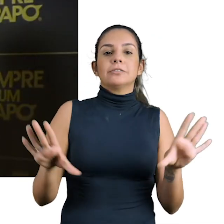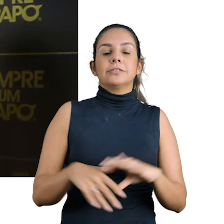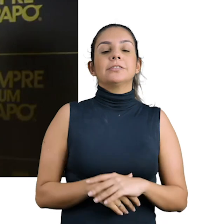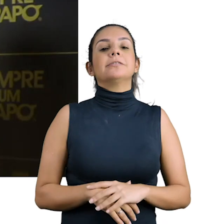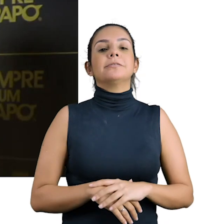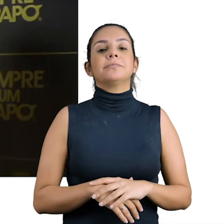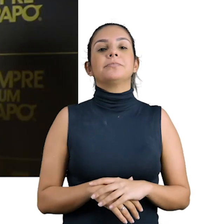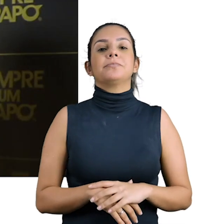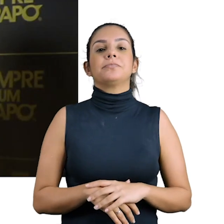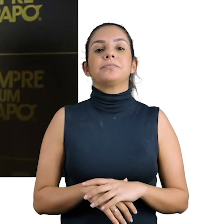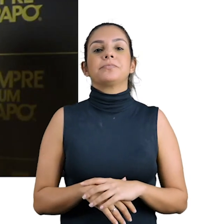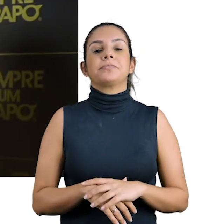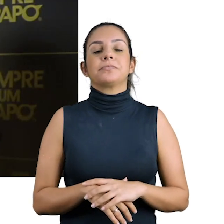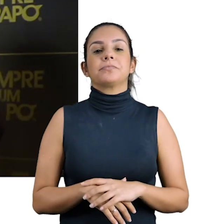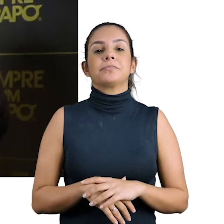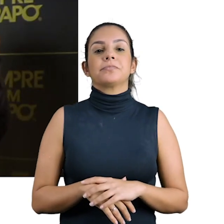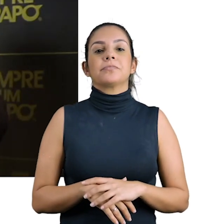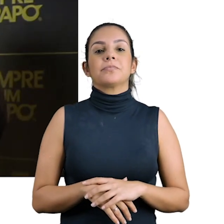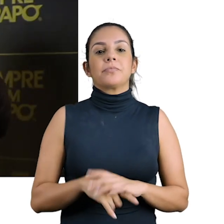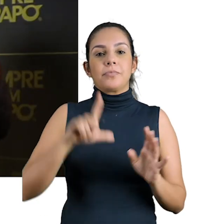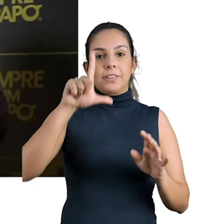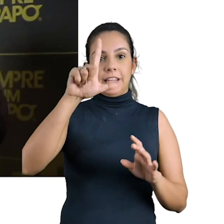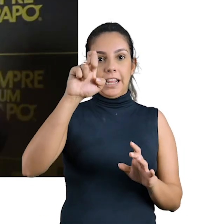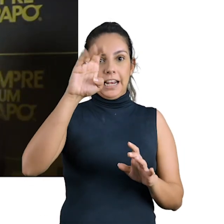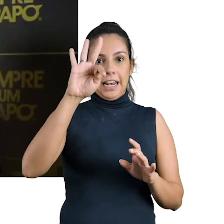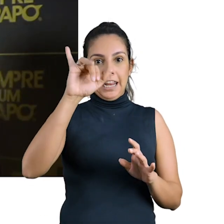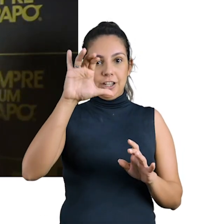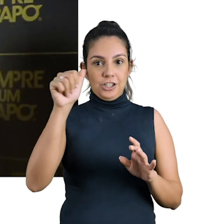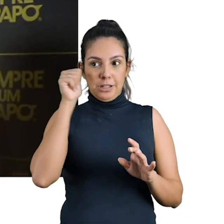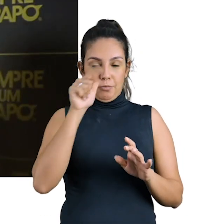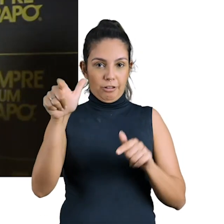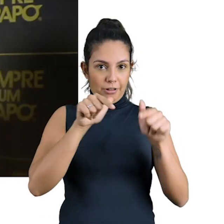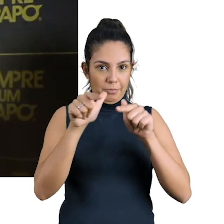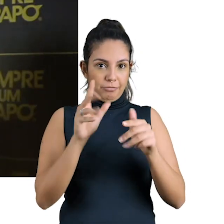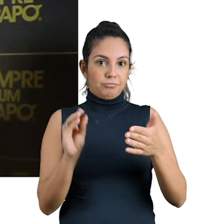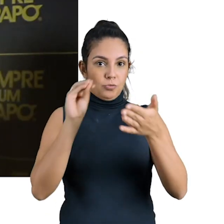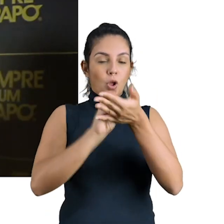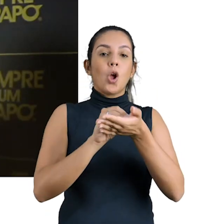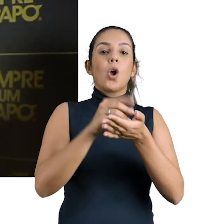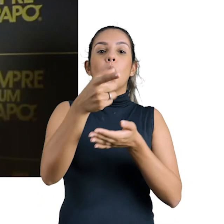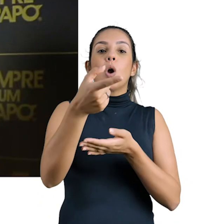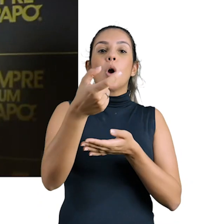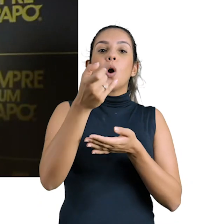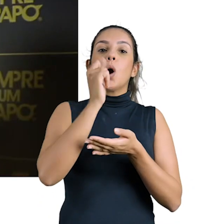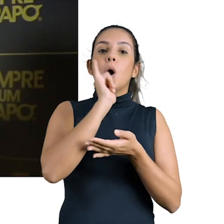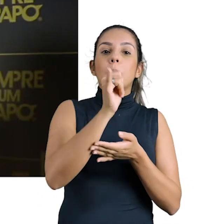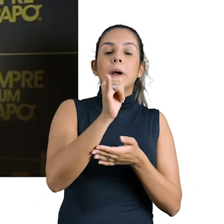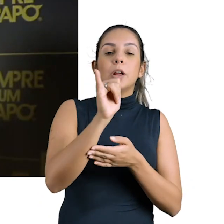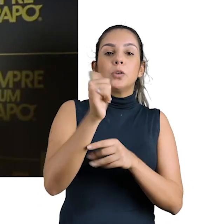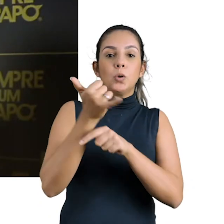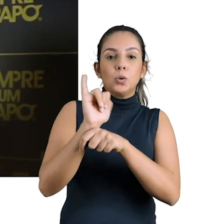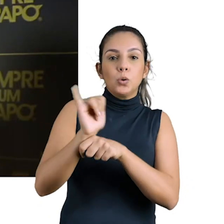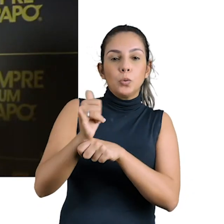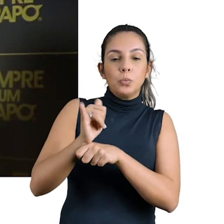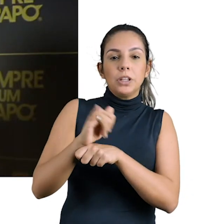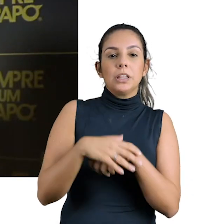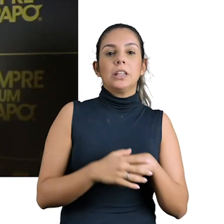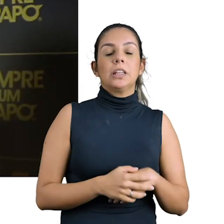possível sim. A Letícia vai colocar aí nos comentários do